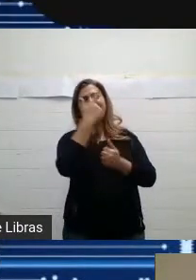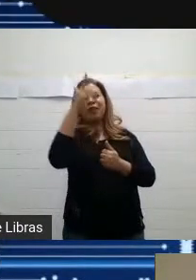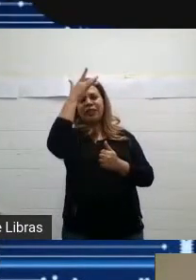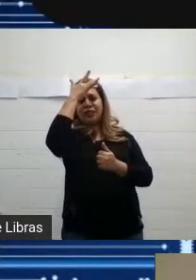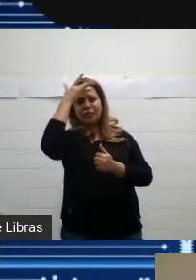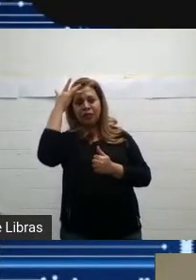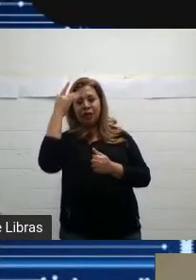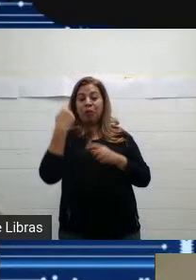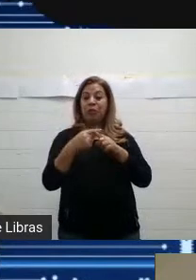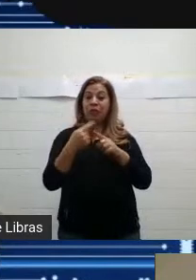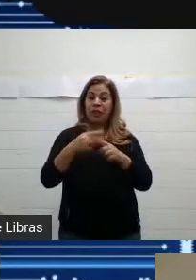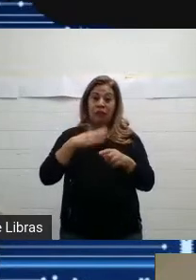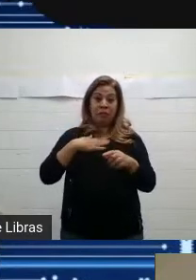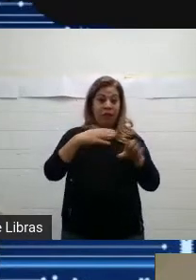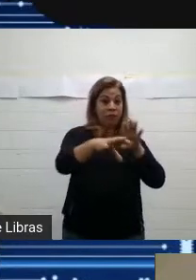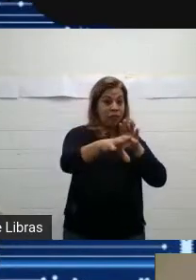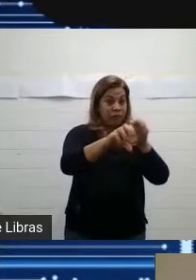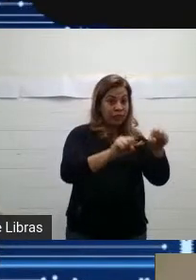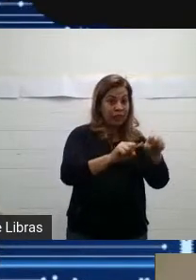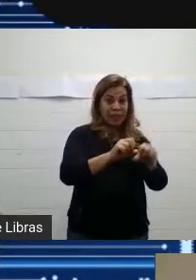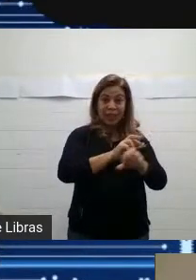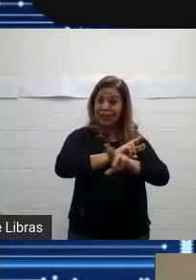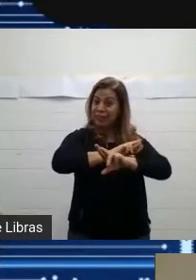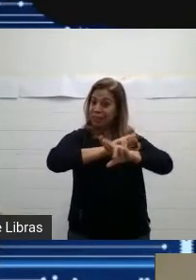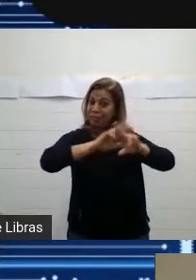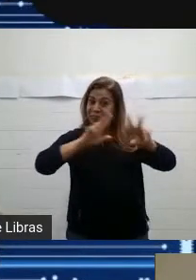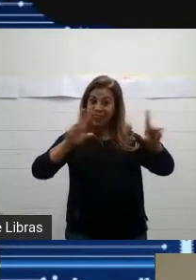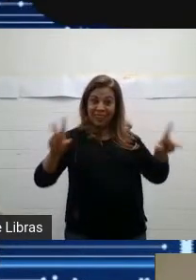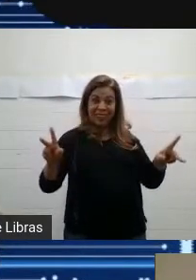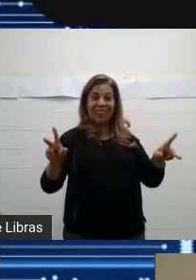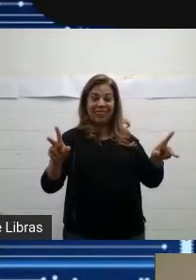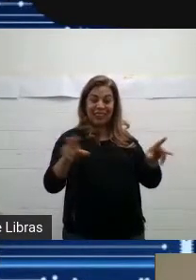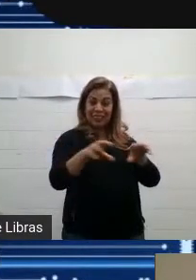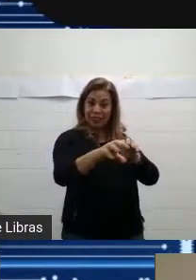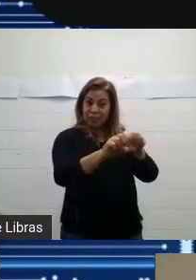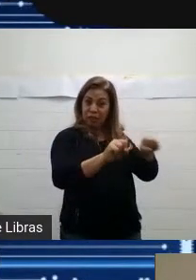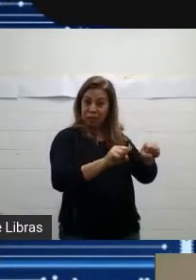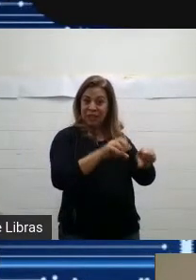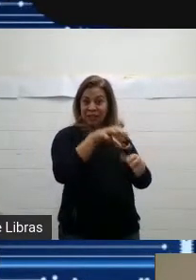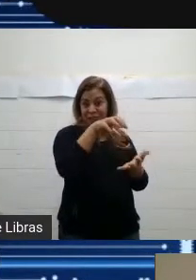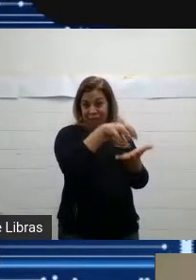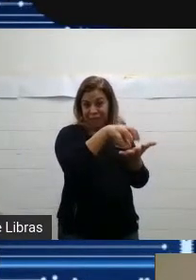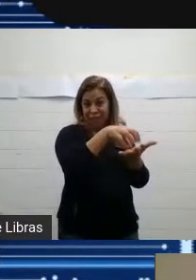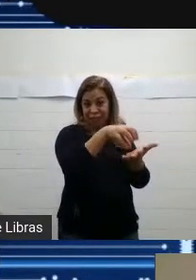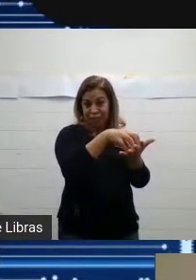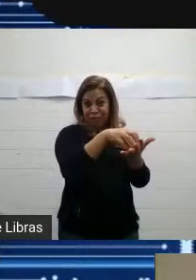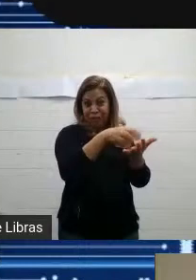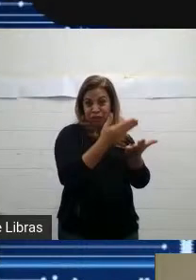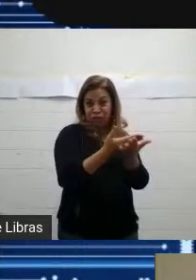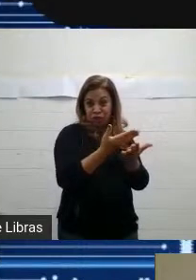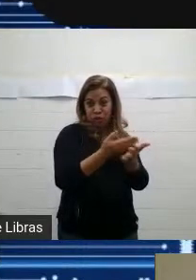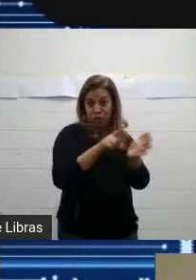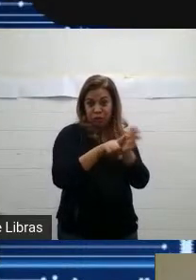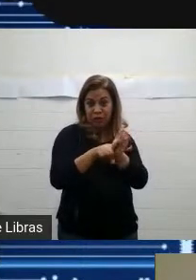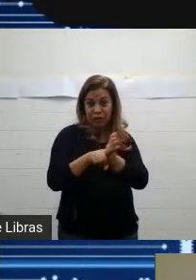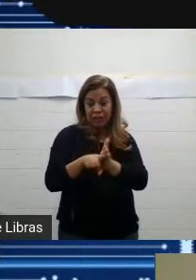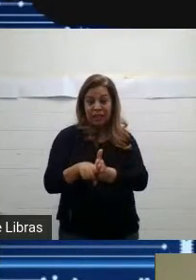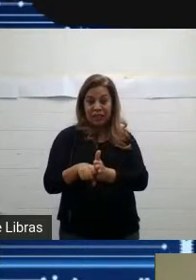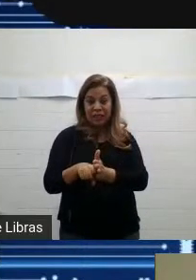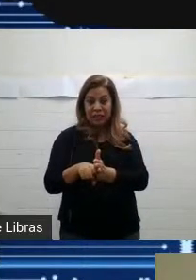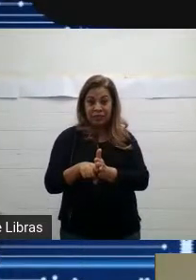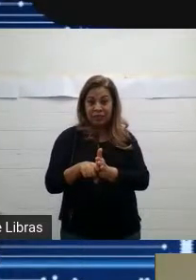minha formação está totalmente fora desse eixo, né? Então, mas graças, né,